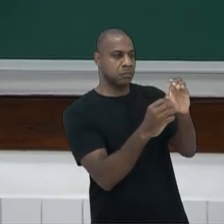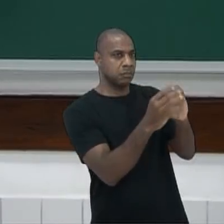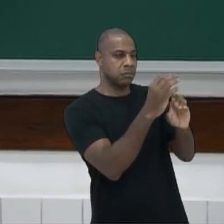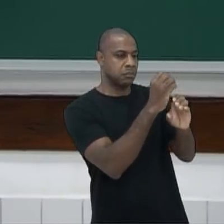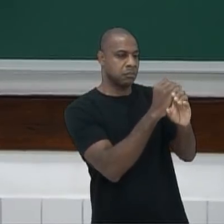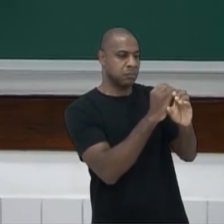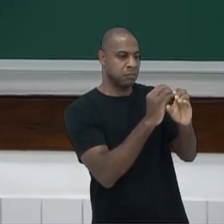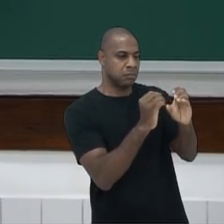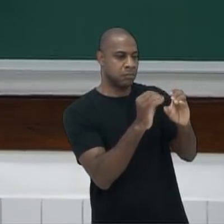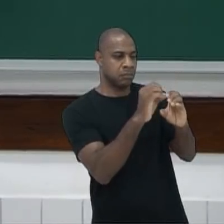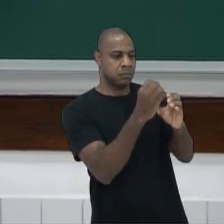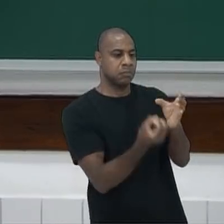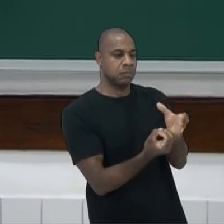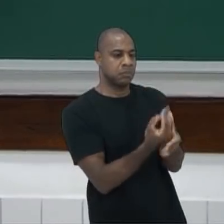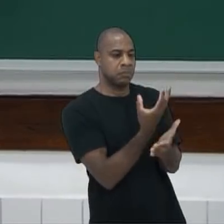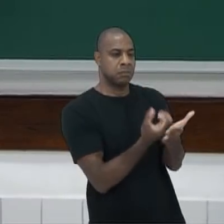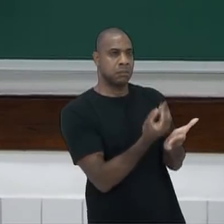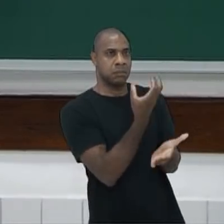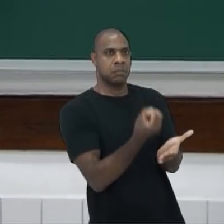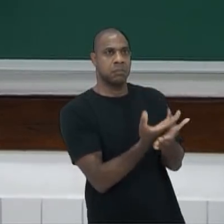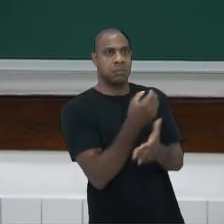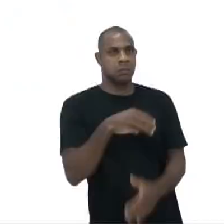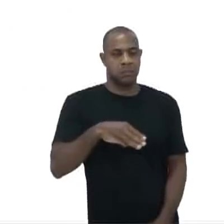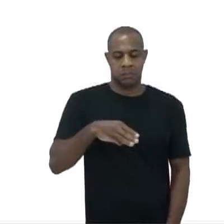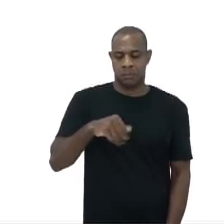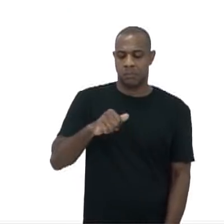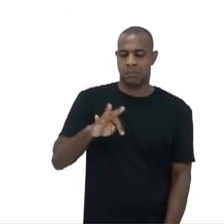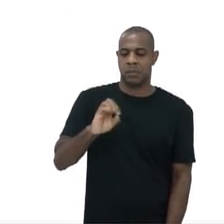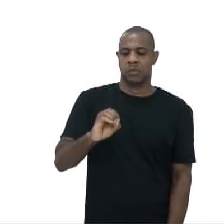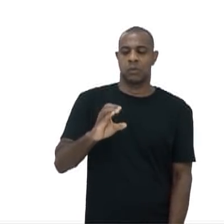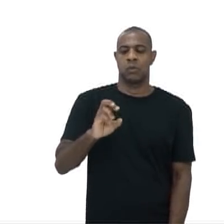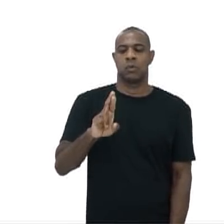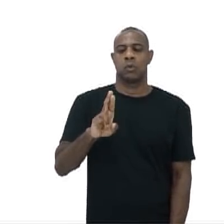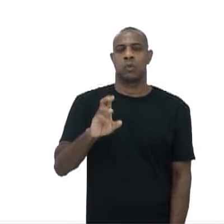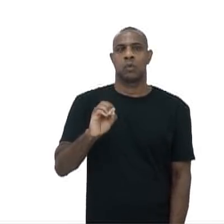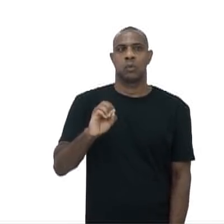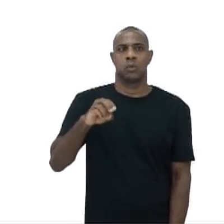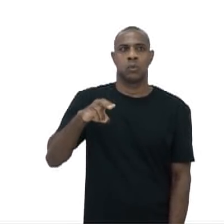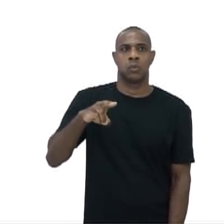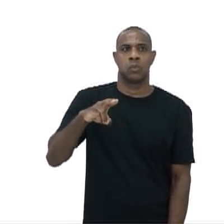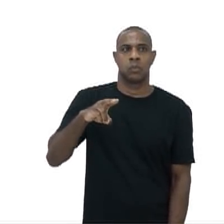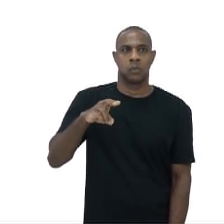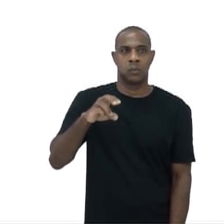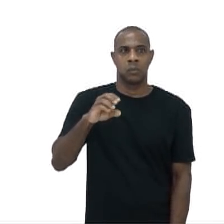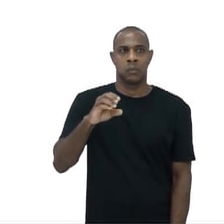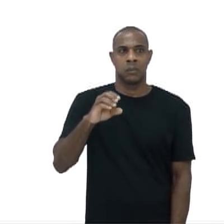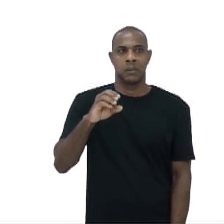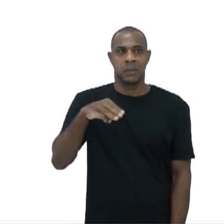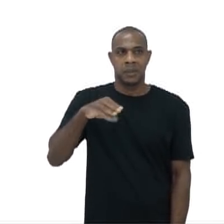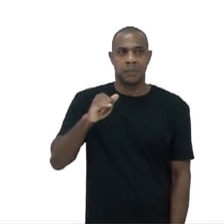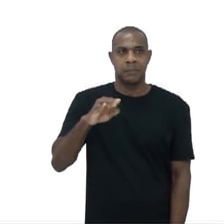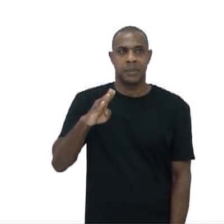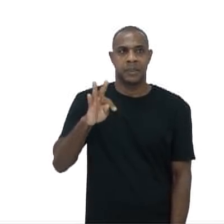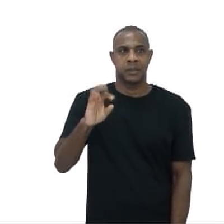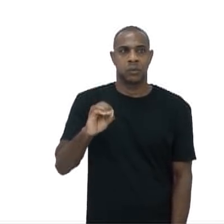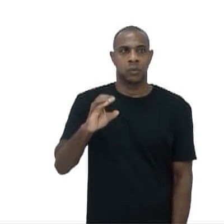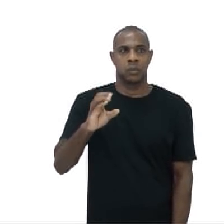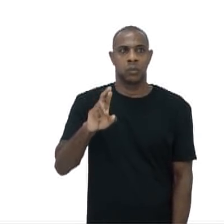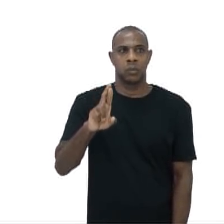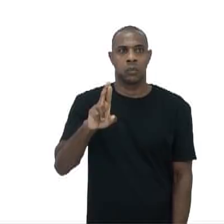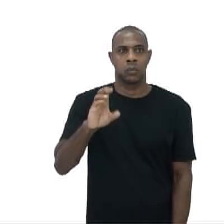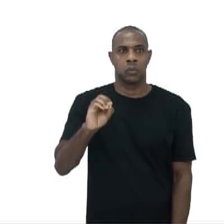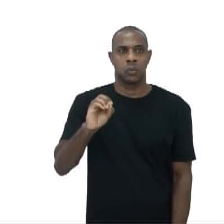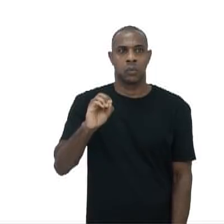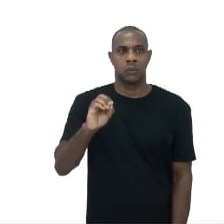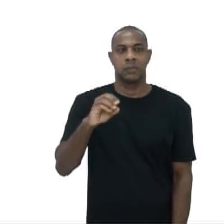uma imagem de microscópio. Então, a mitocôndria, as mitocôndrias são organelas formadas por uma dupla membrana.